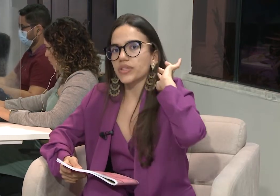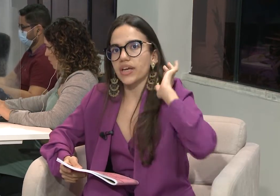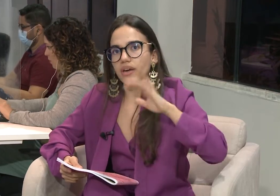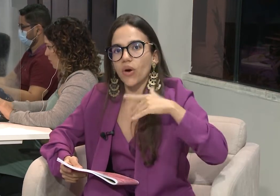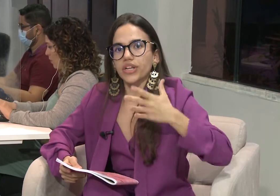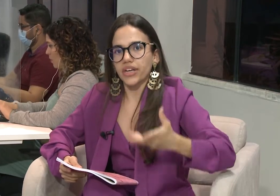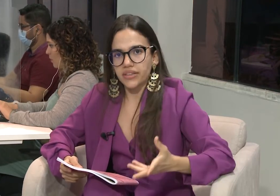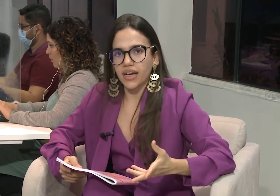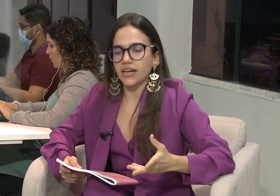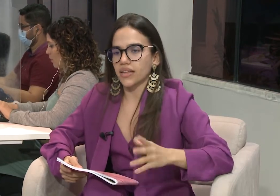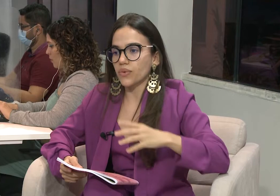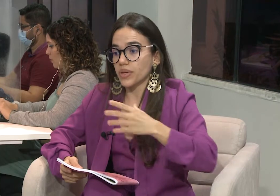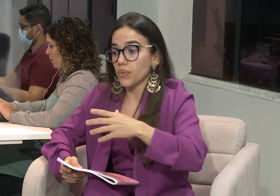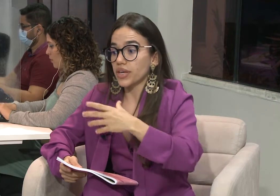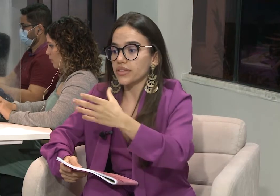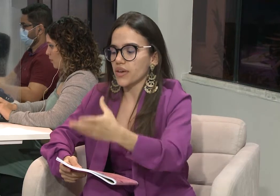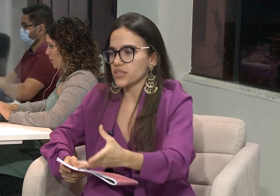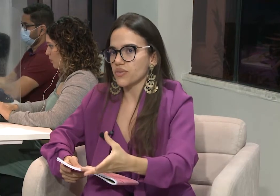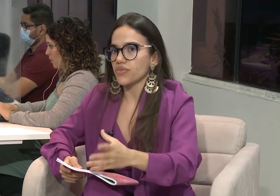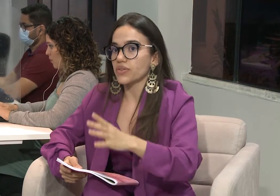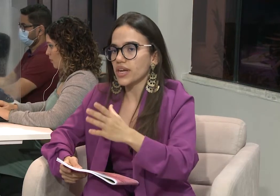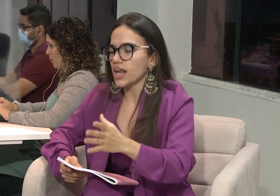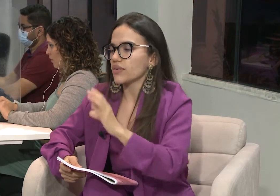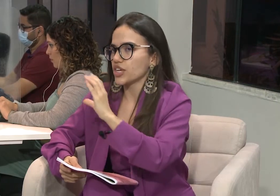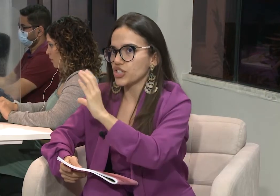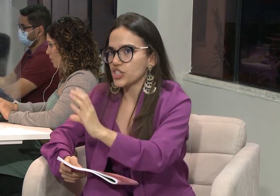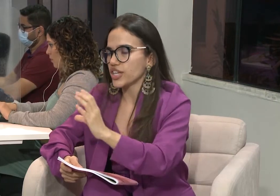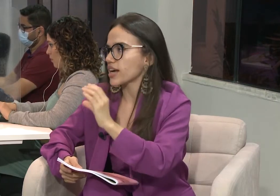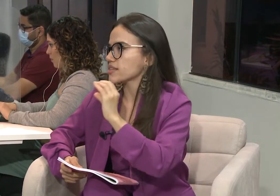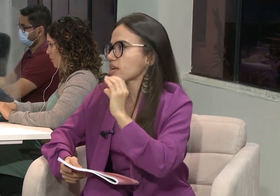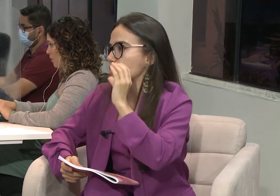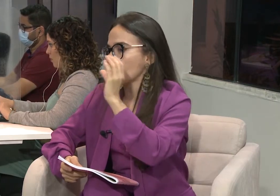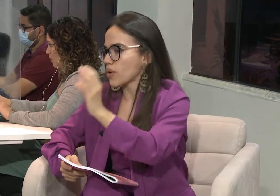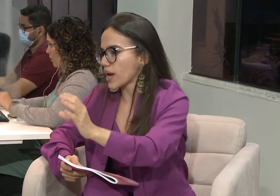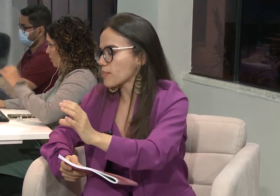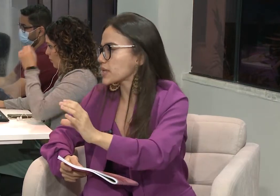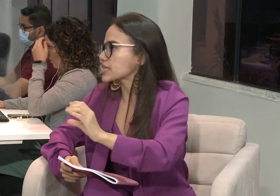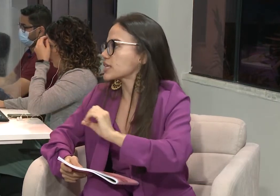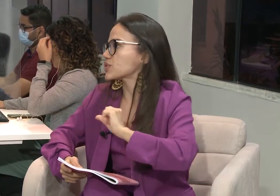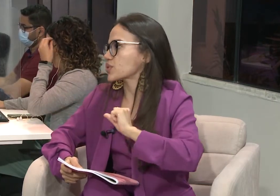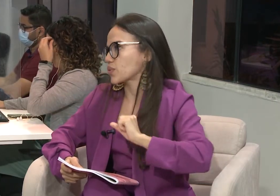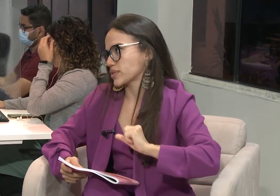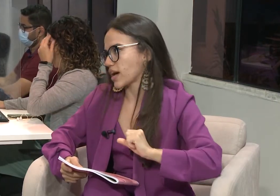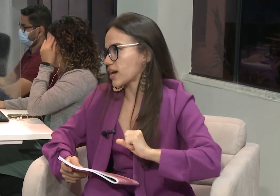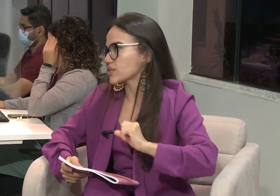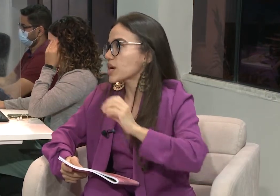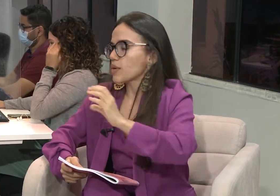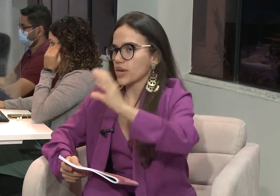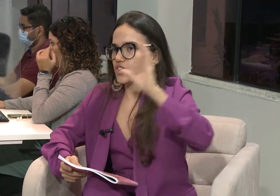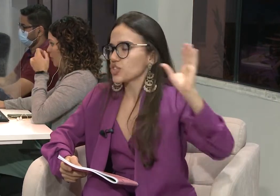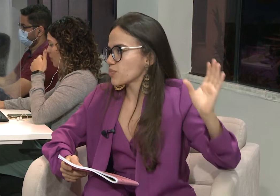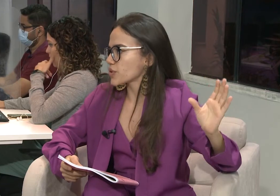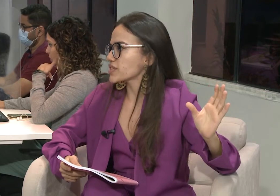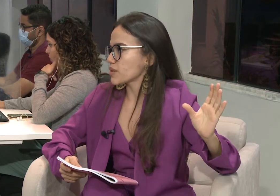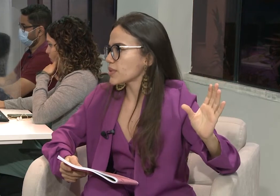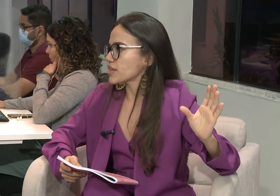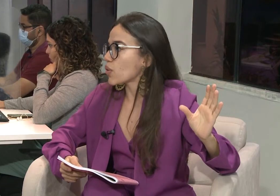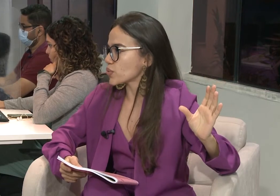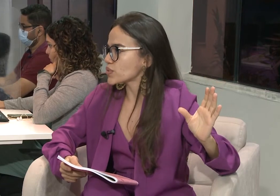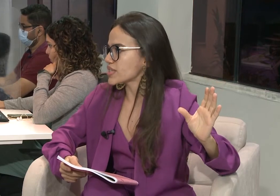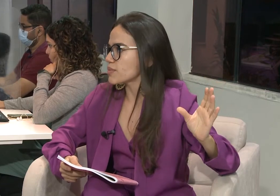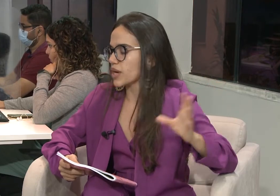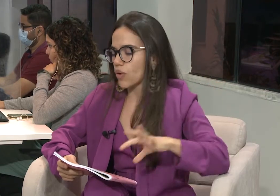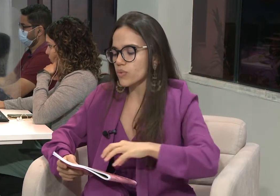para poder orientar, né, o que deve ser feito e, claro, registrar, saber qual é a planta que entrou em contato, para que a gente possa